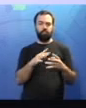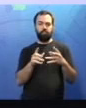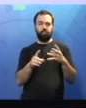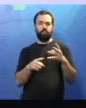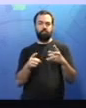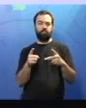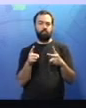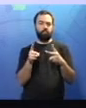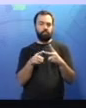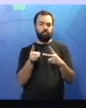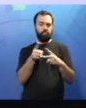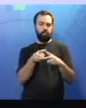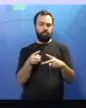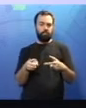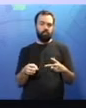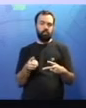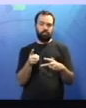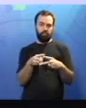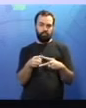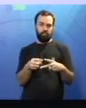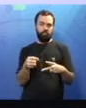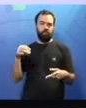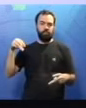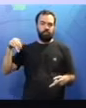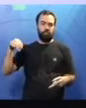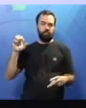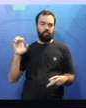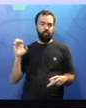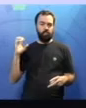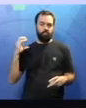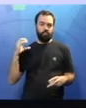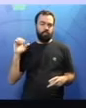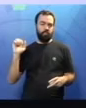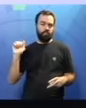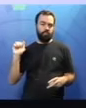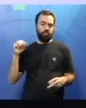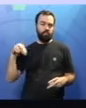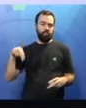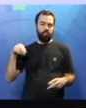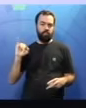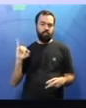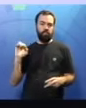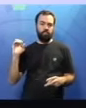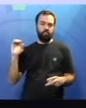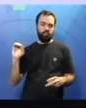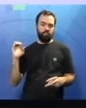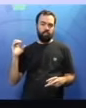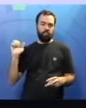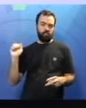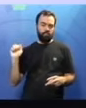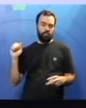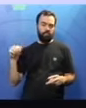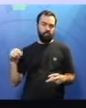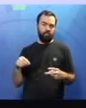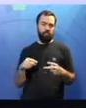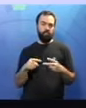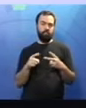em 2 tipos: ondas mecânicas e ondas eletromagnéticas. As